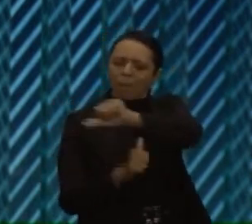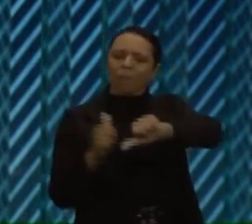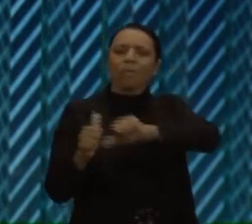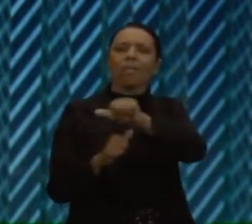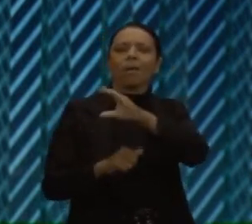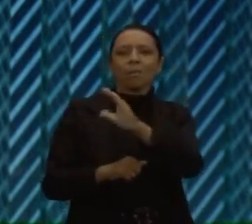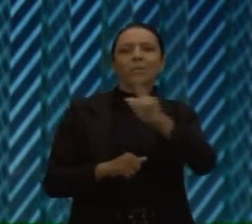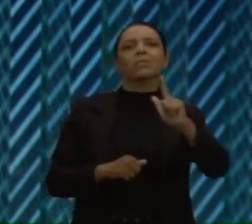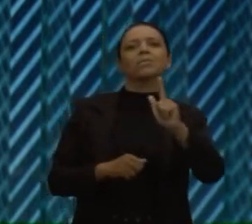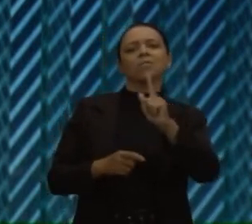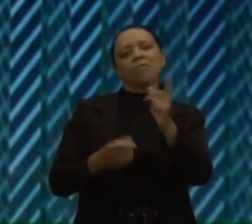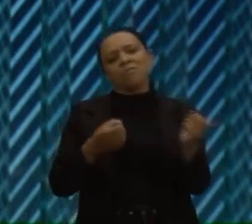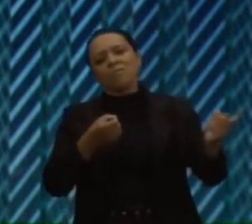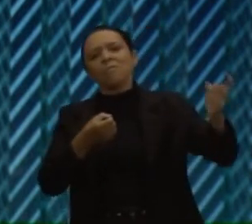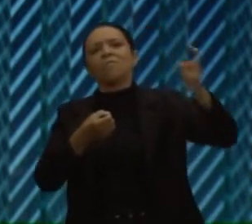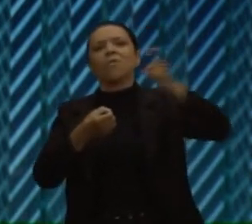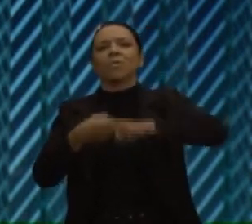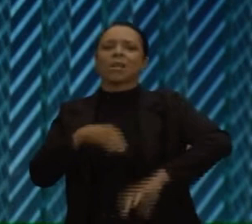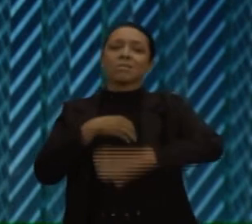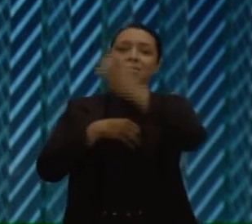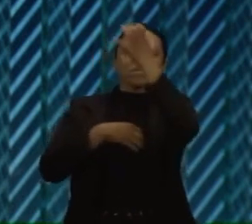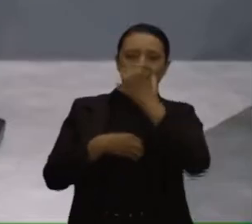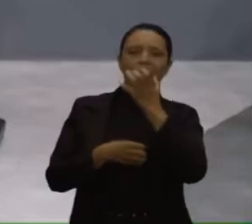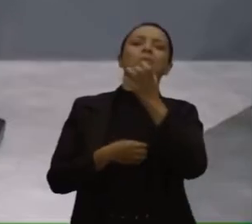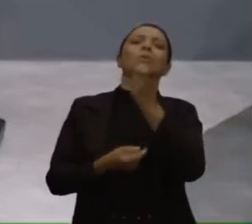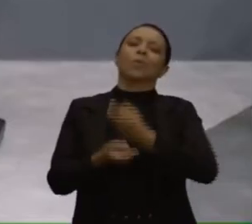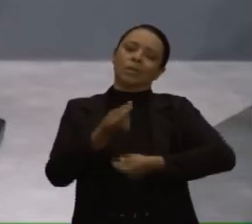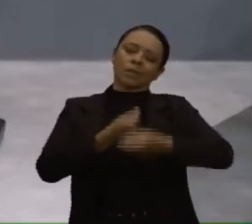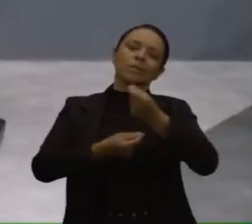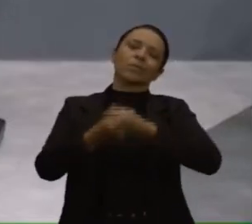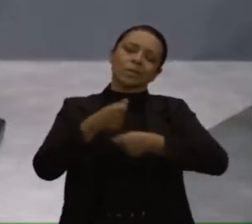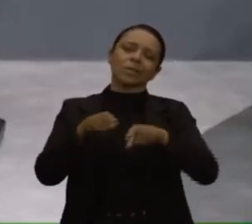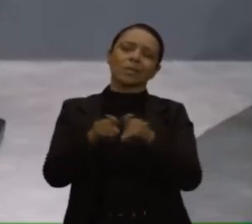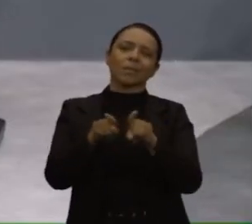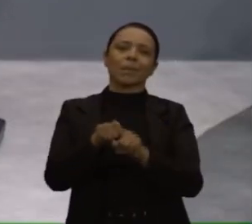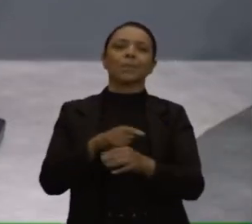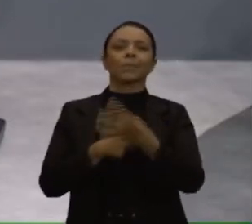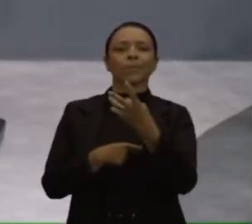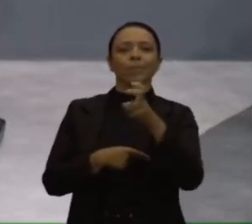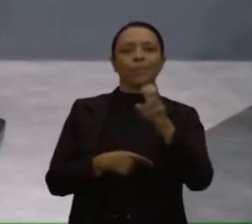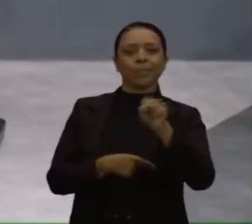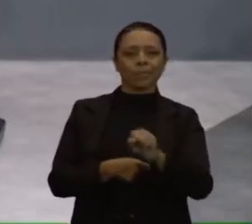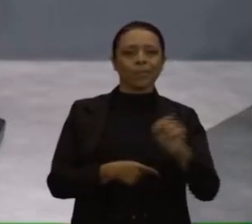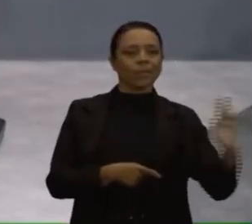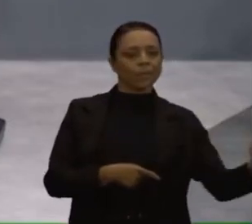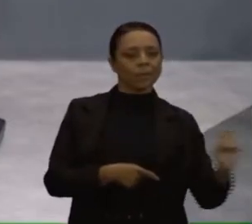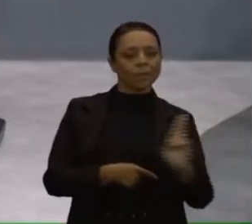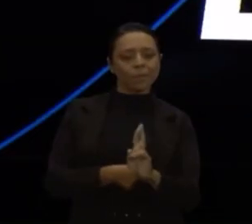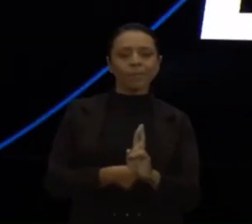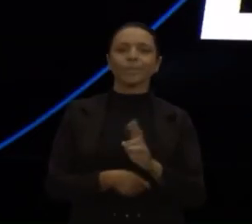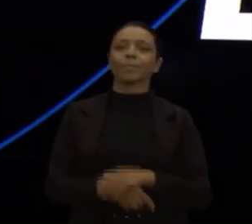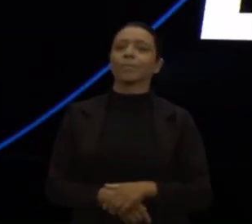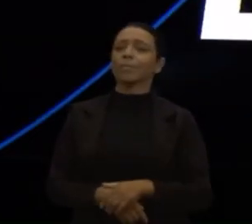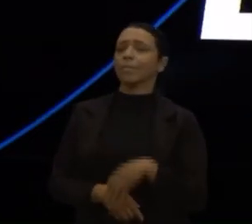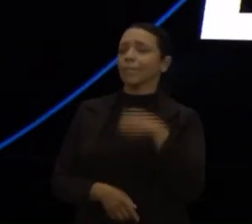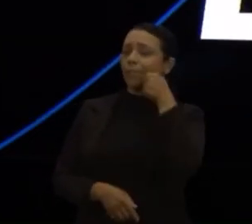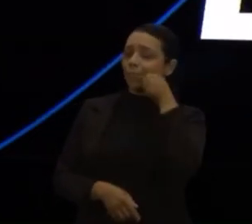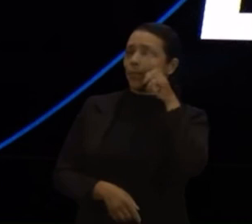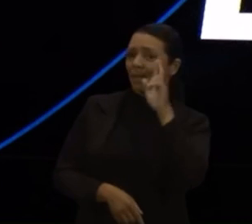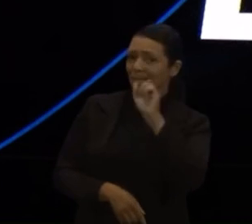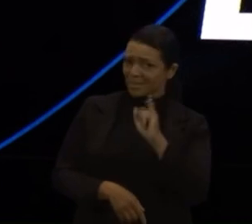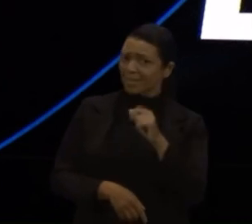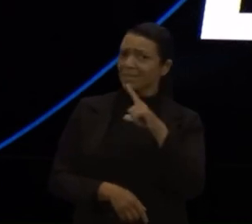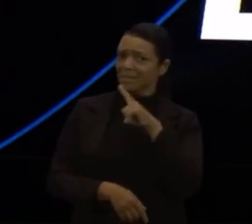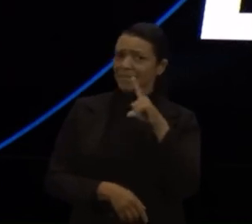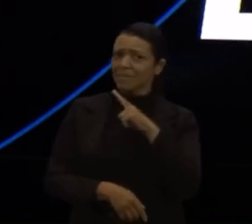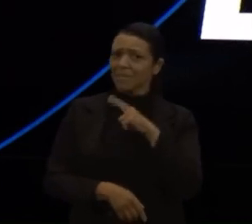Campina restabelece a sua segurança inclusive nas Finanças 45 segundos da tréplica André se tivesse sa vida de demissão em massa nós